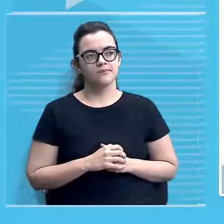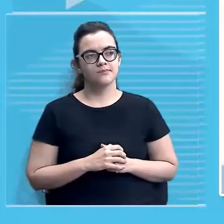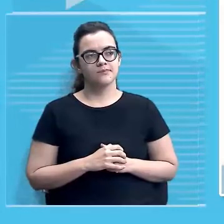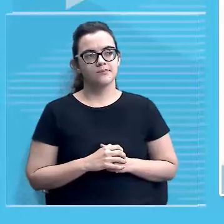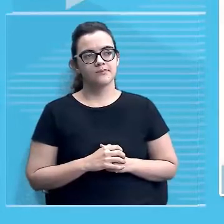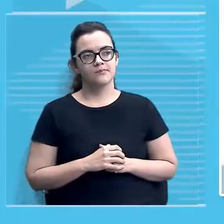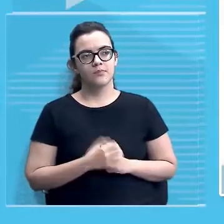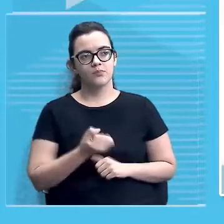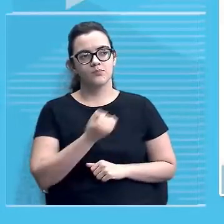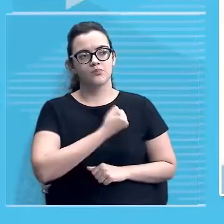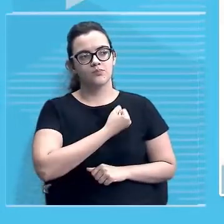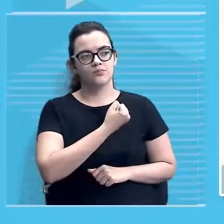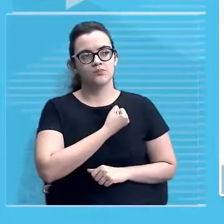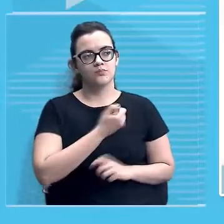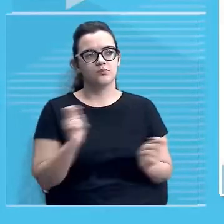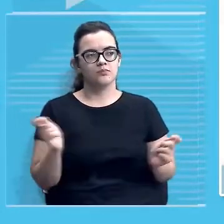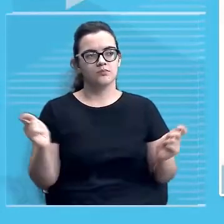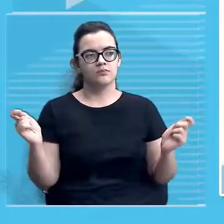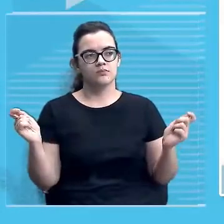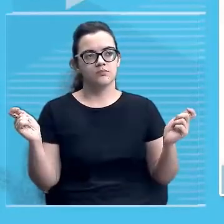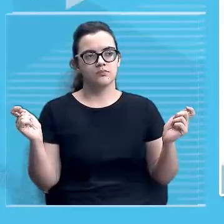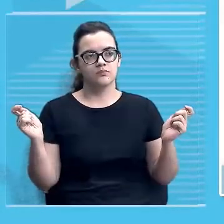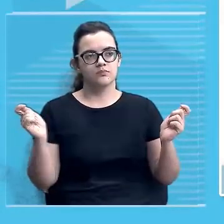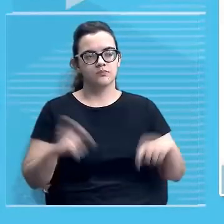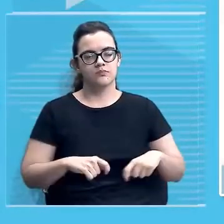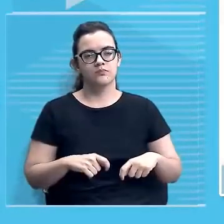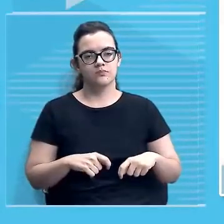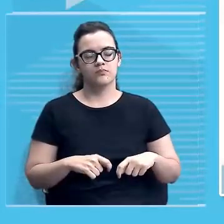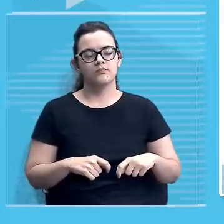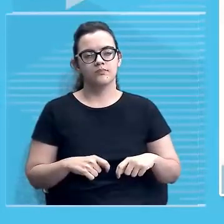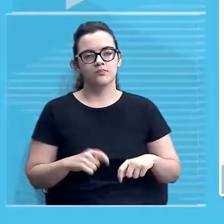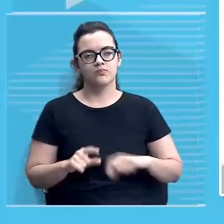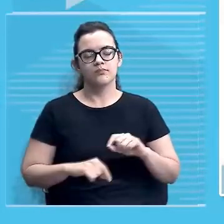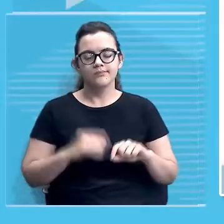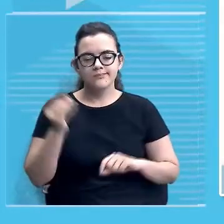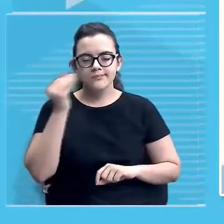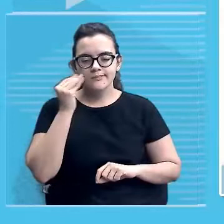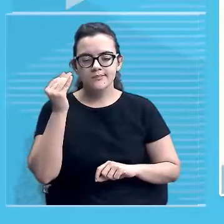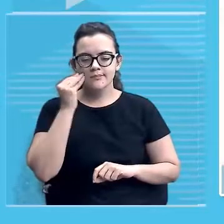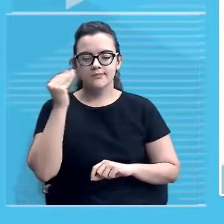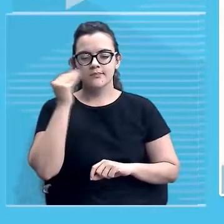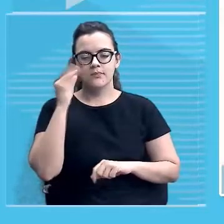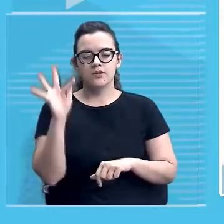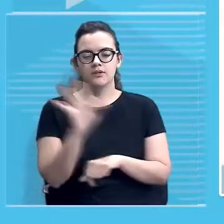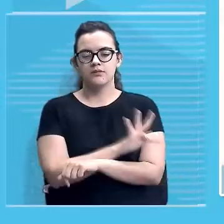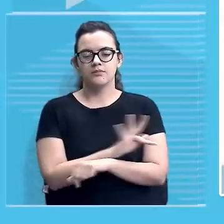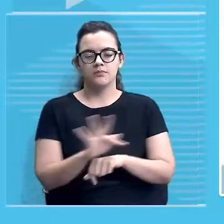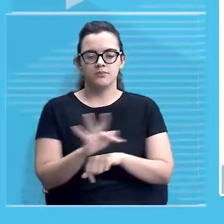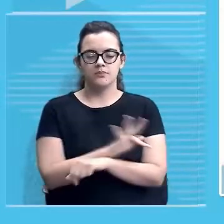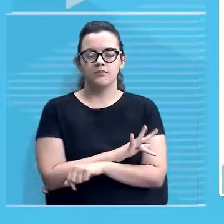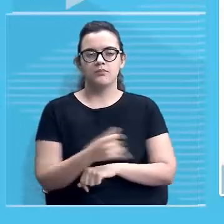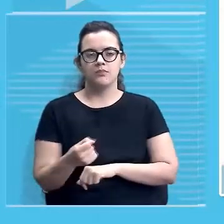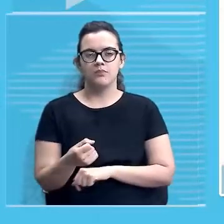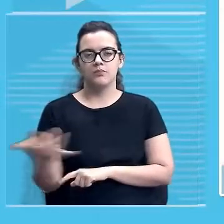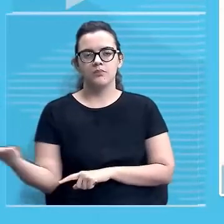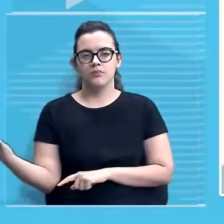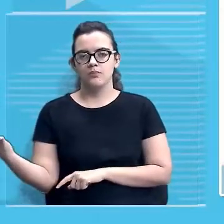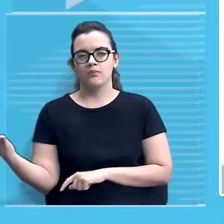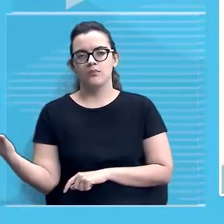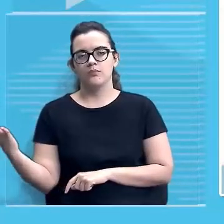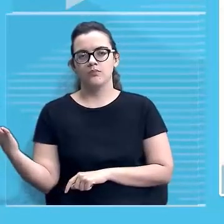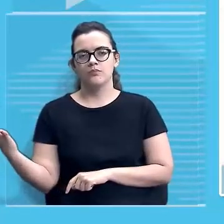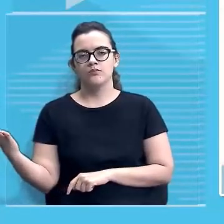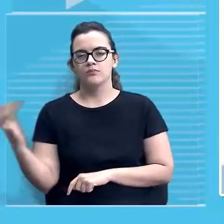capaz de quê? De observar a quantidade de